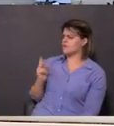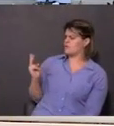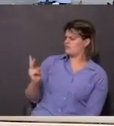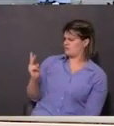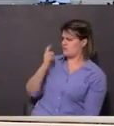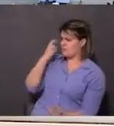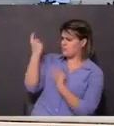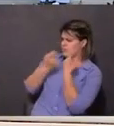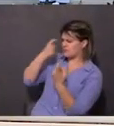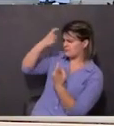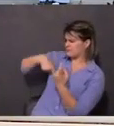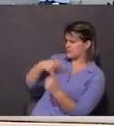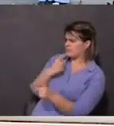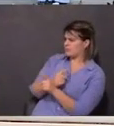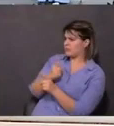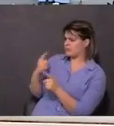Why were you looking for me?